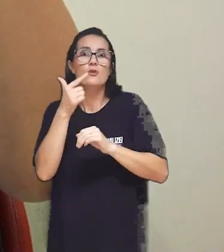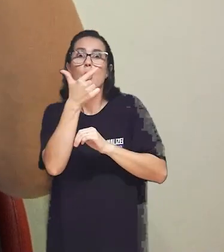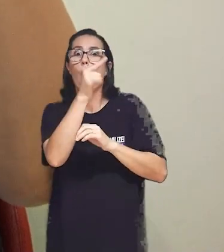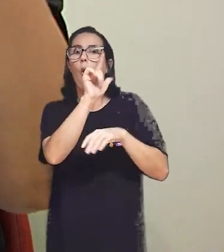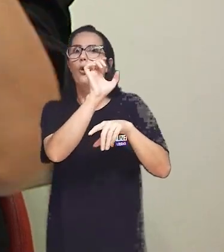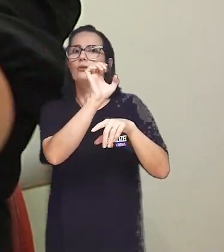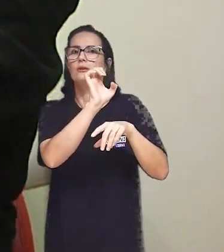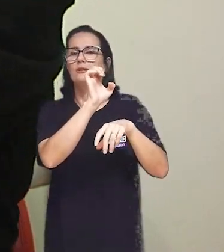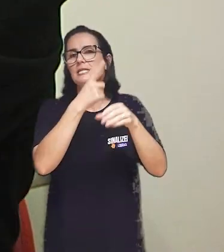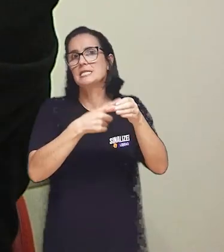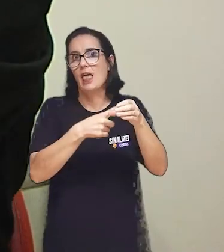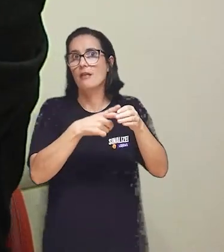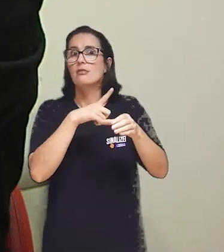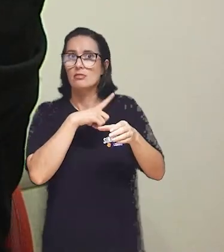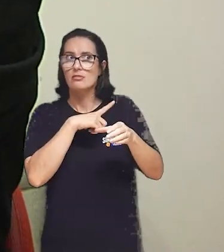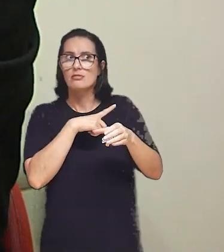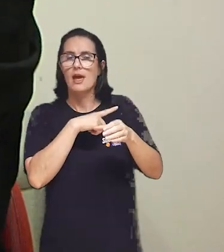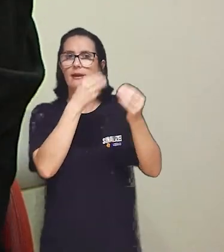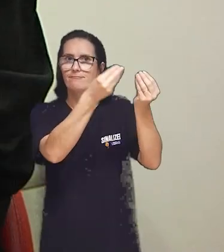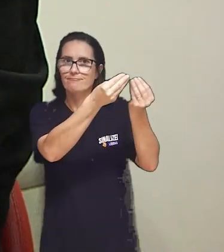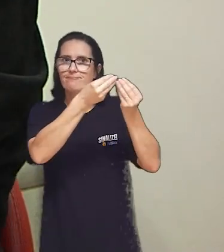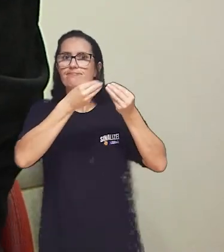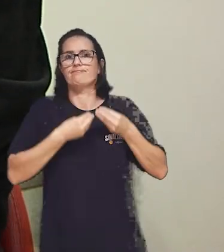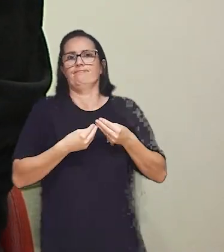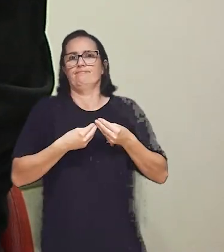outro local, eles mandam para nós e